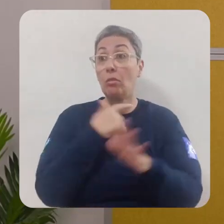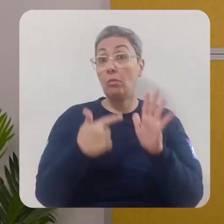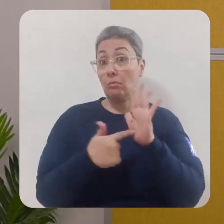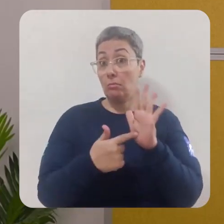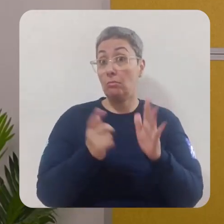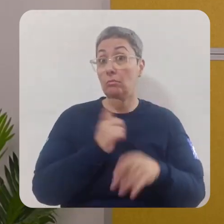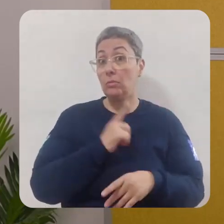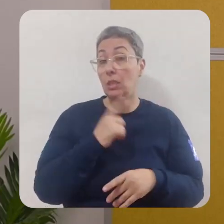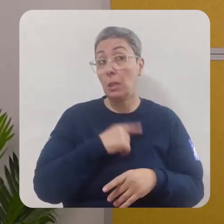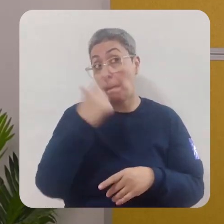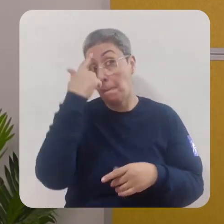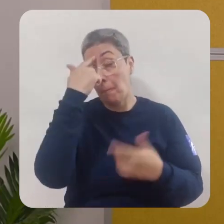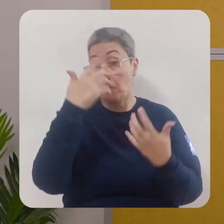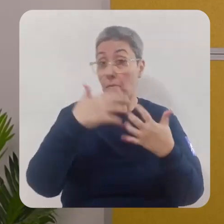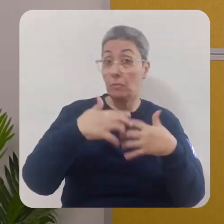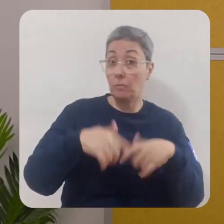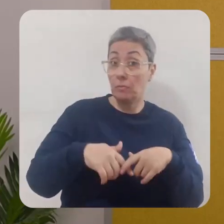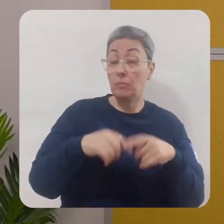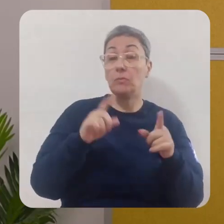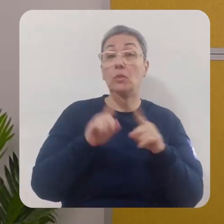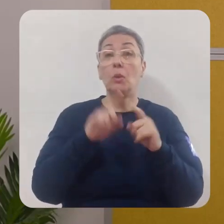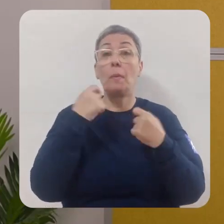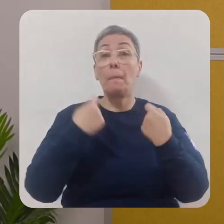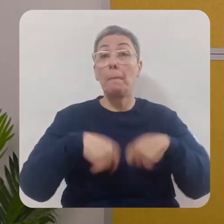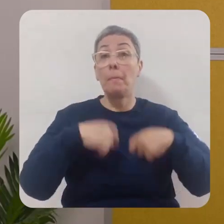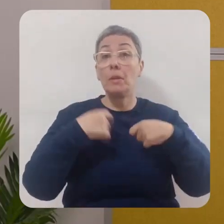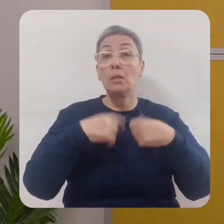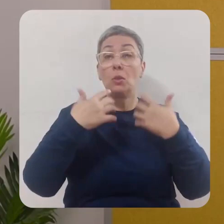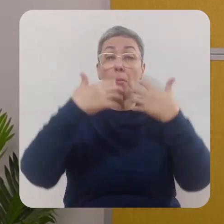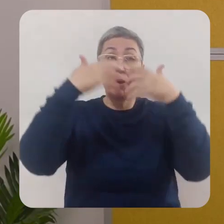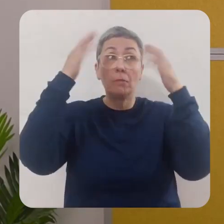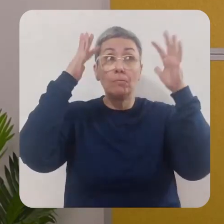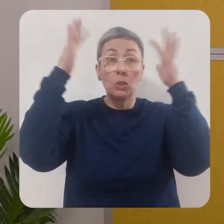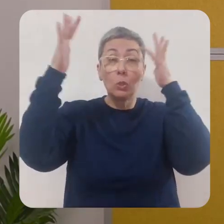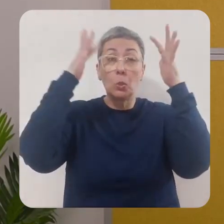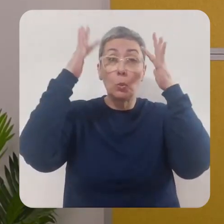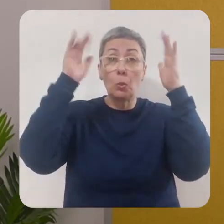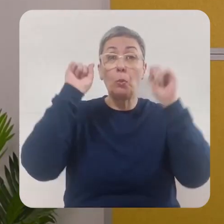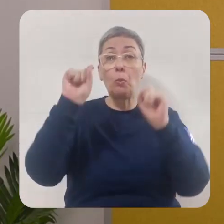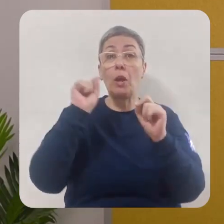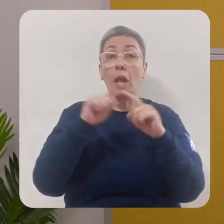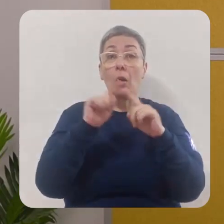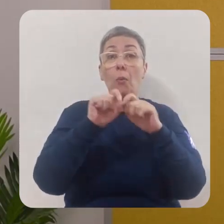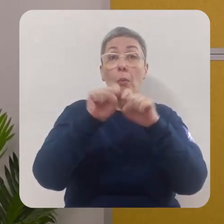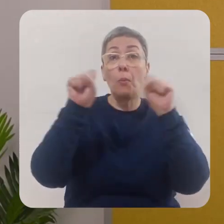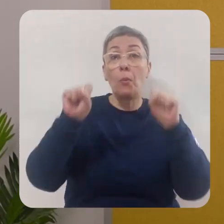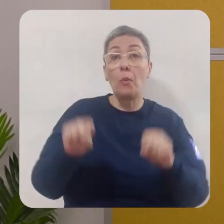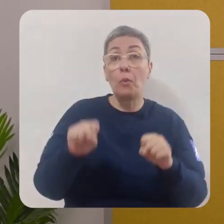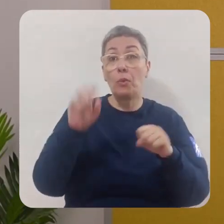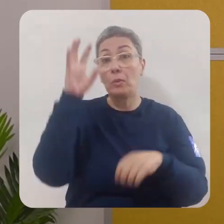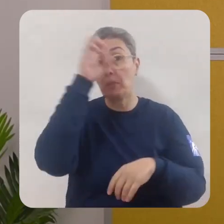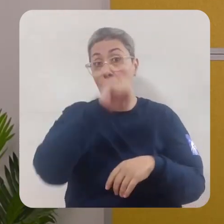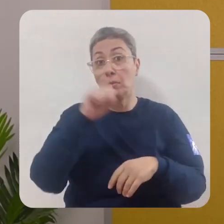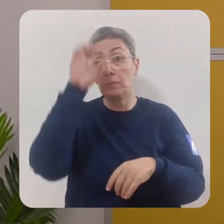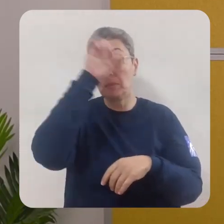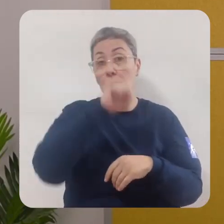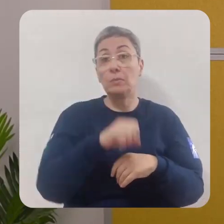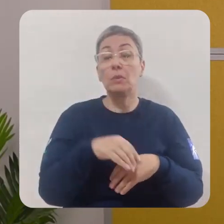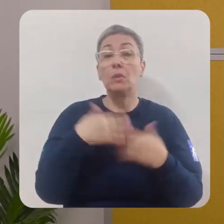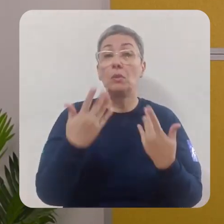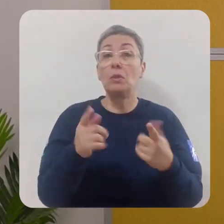aí apresentam. Então, pensando nisso, eu preciso refletir sobre que é a sistematização da